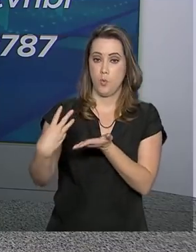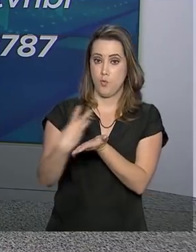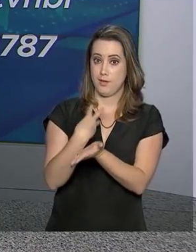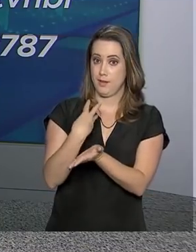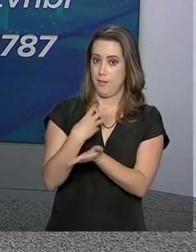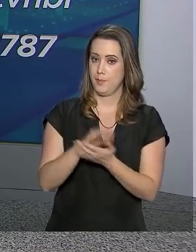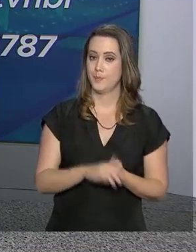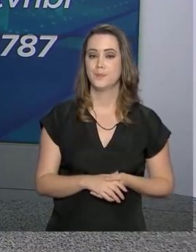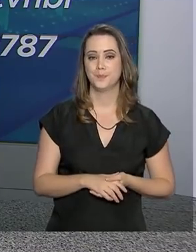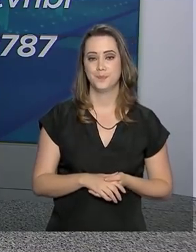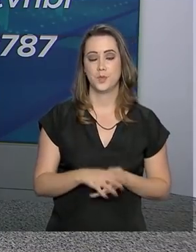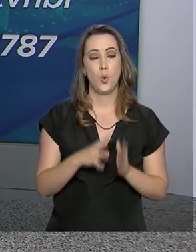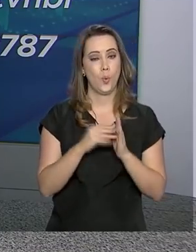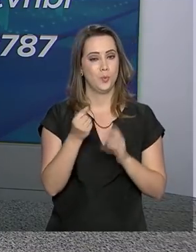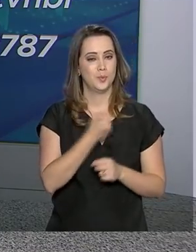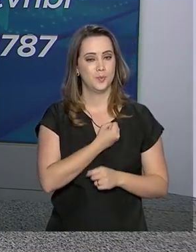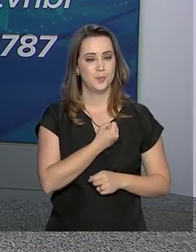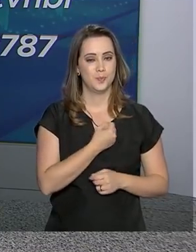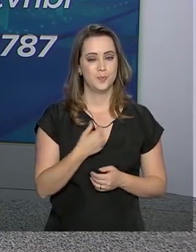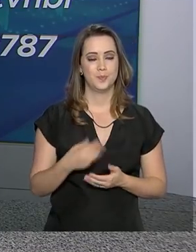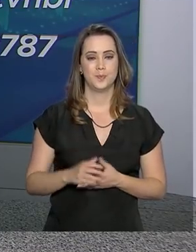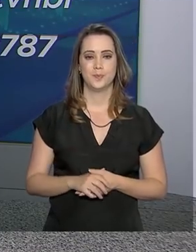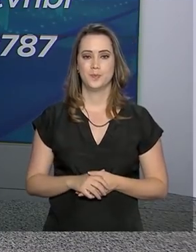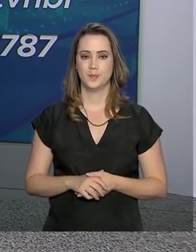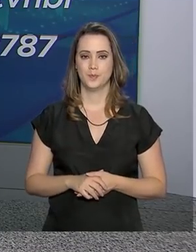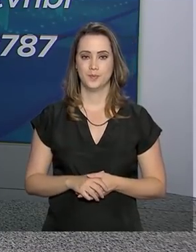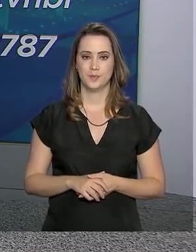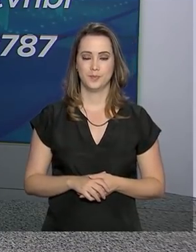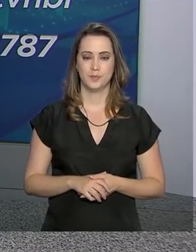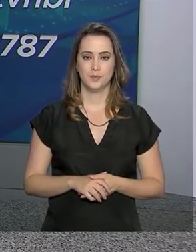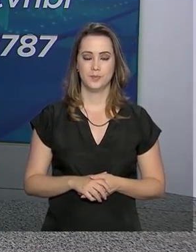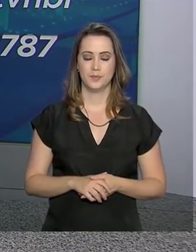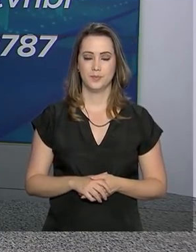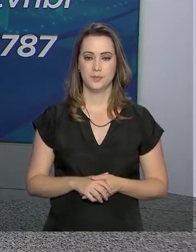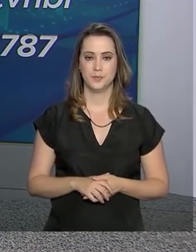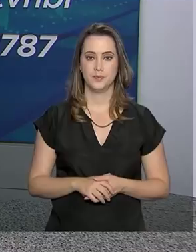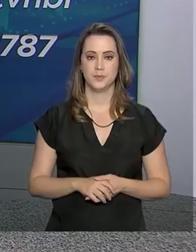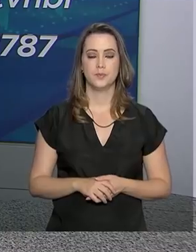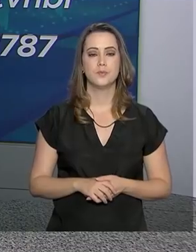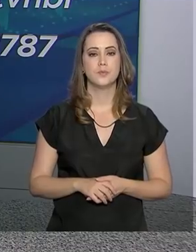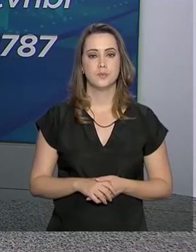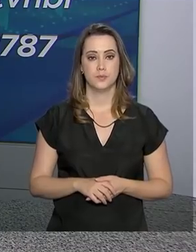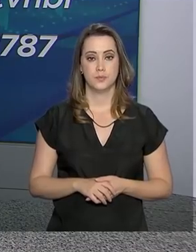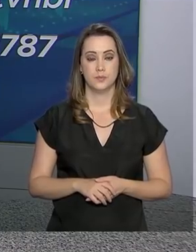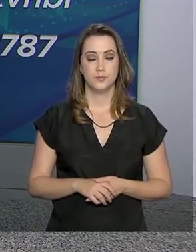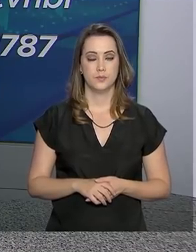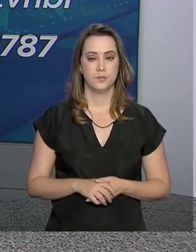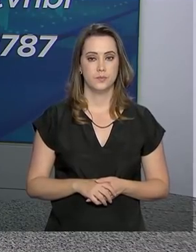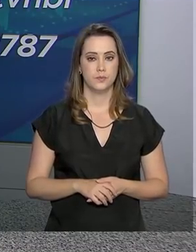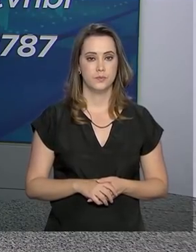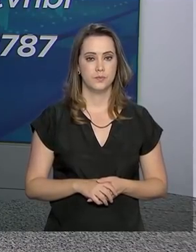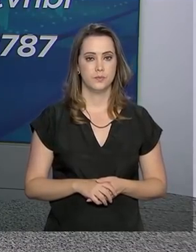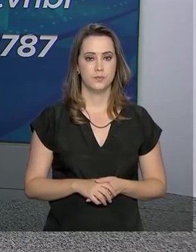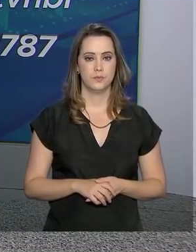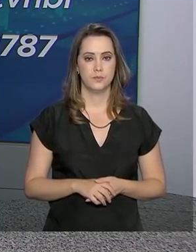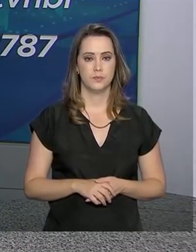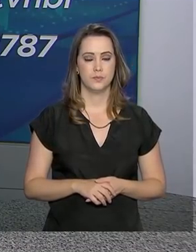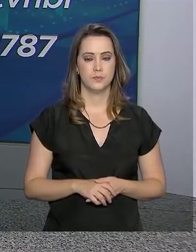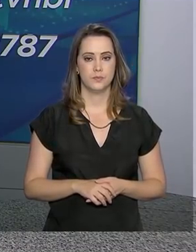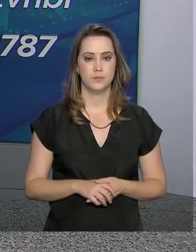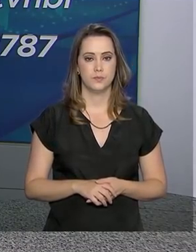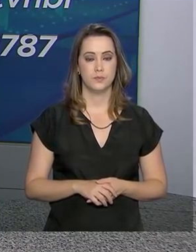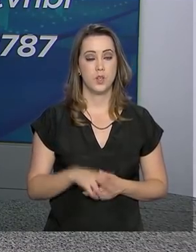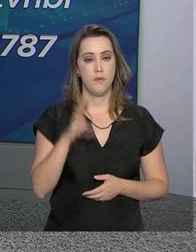WhatsApp. Então, anote aí, é 619-9867-8787.